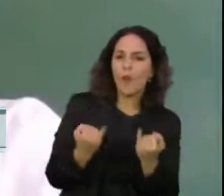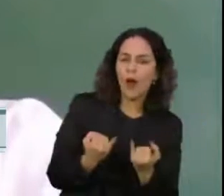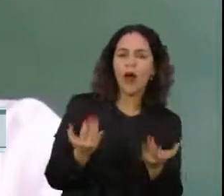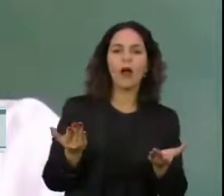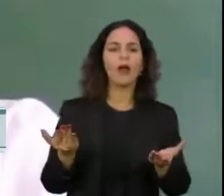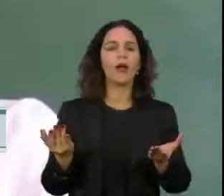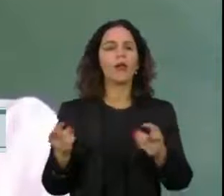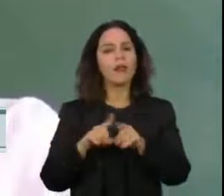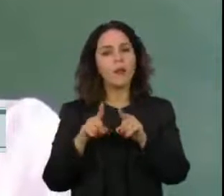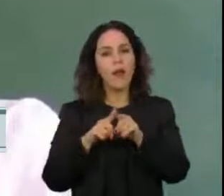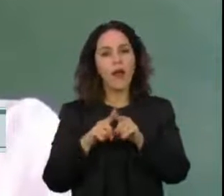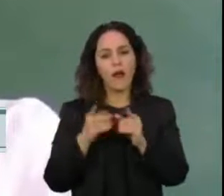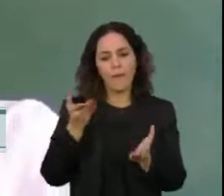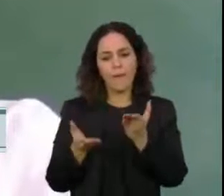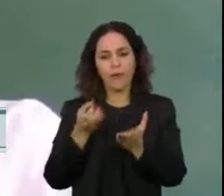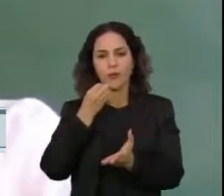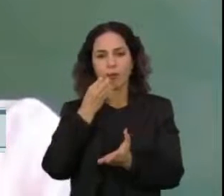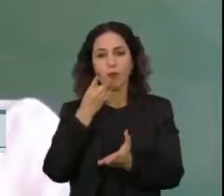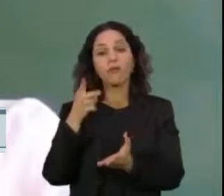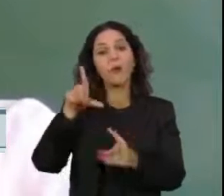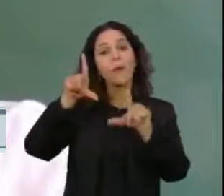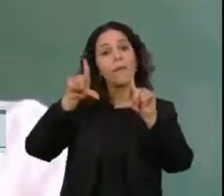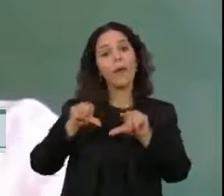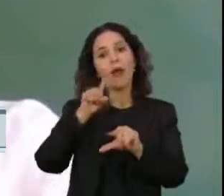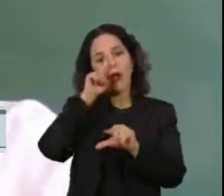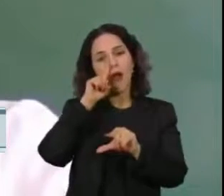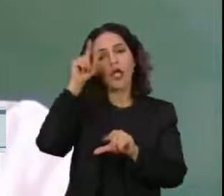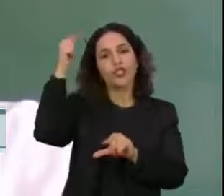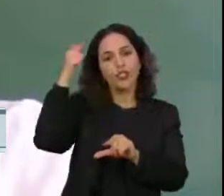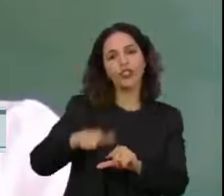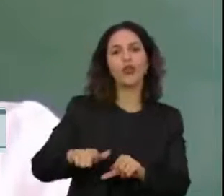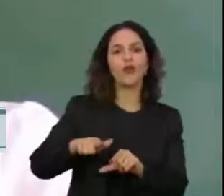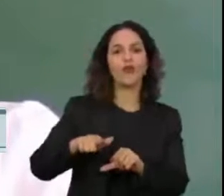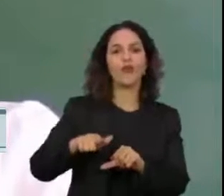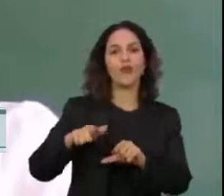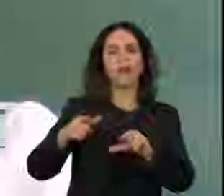mantiveram o peso ideal, elas têm menos risco de uma recorrência, uma recaída da doença.